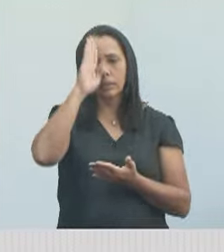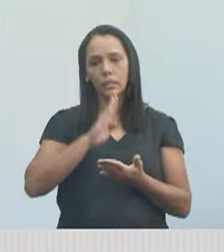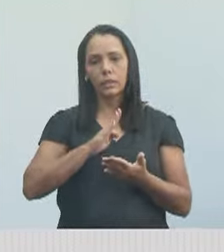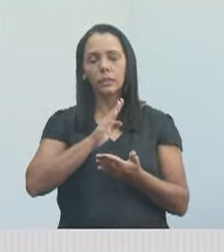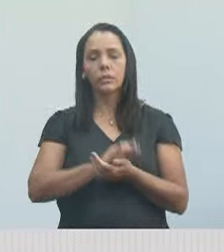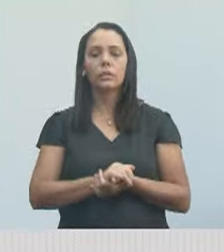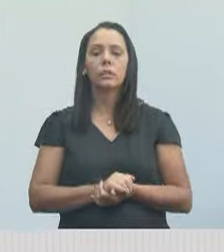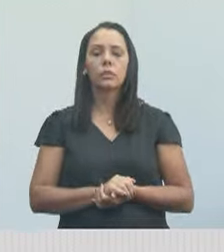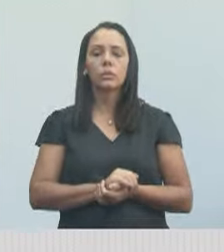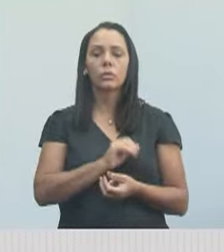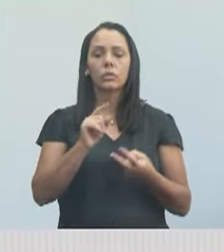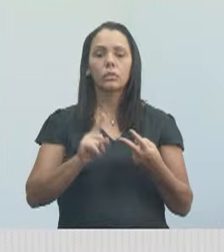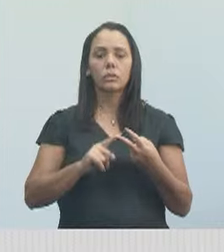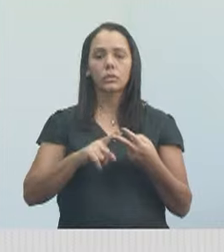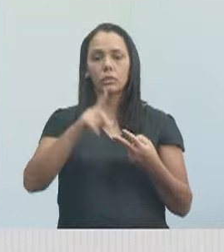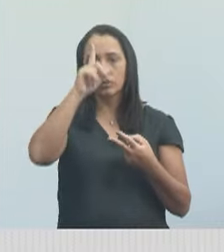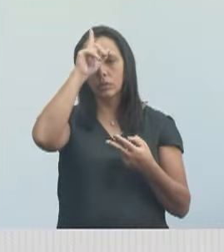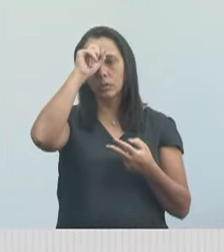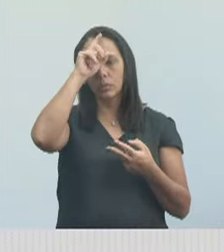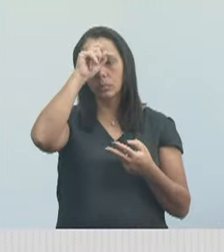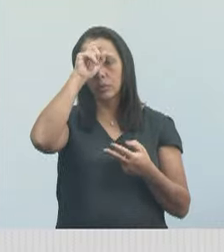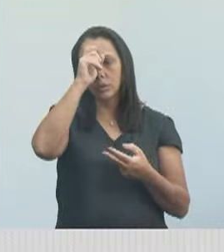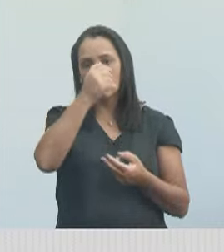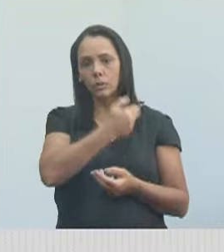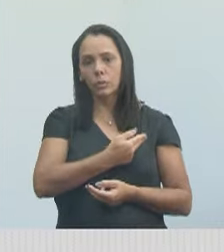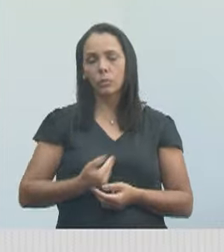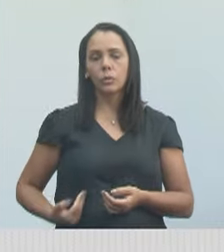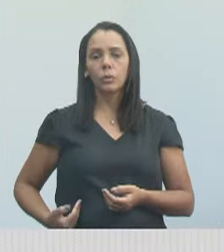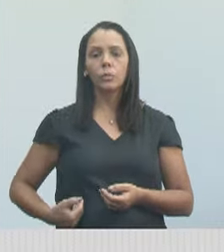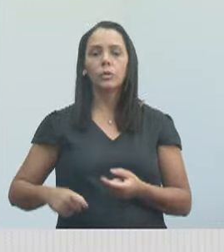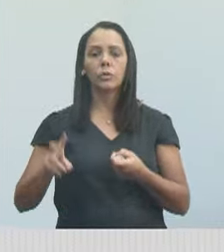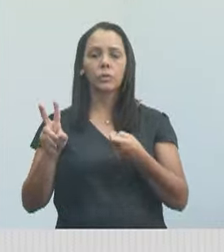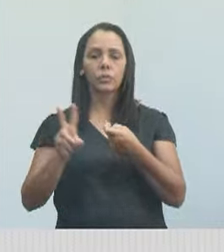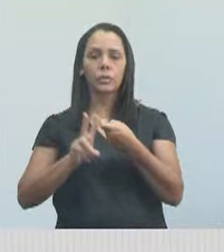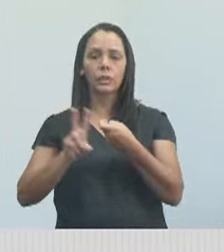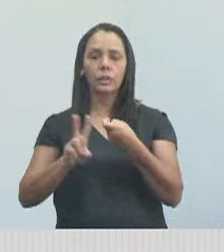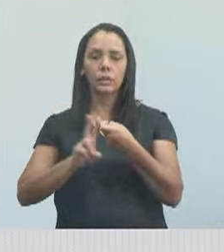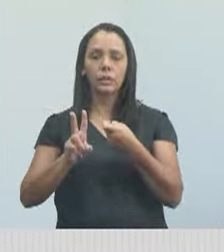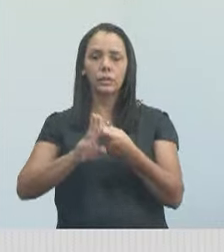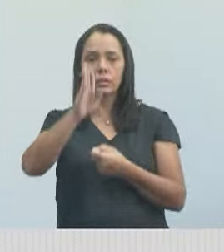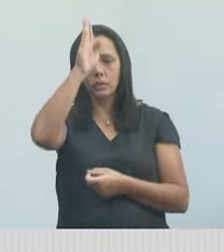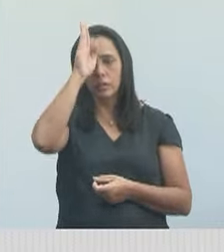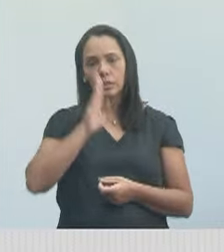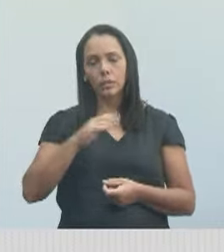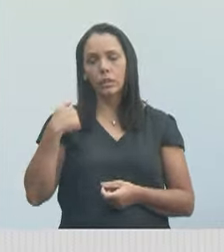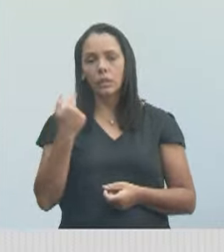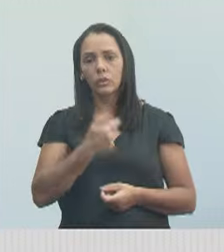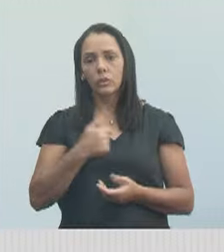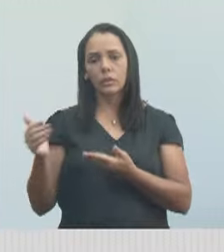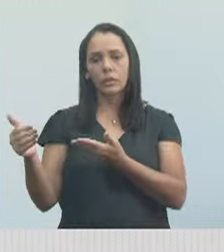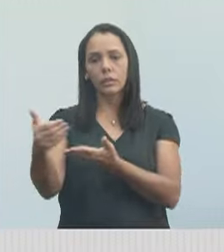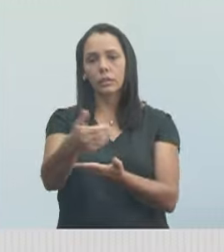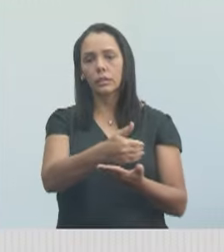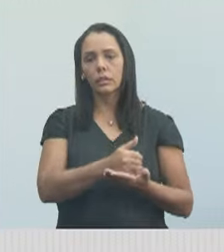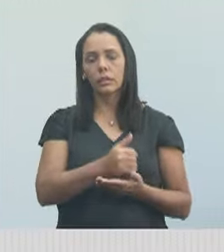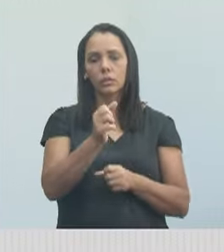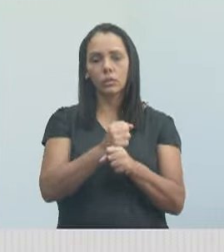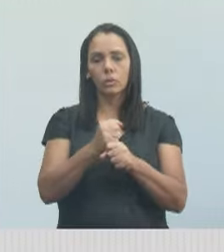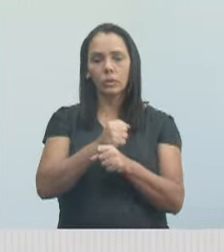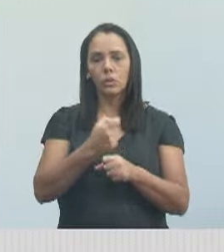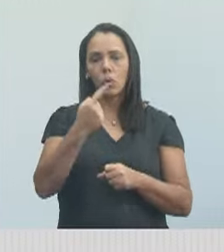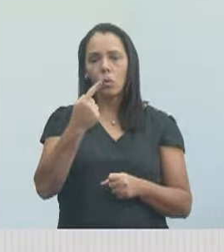e hospital público veterinário gratuito. Lembrando que a nossa arrecadação aqui anual é de 1 bilhão e